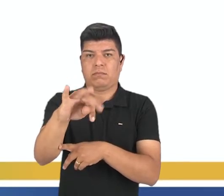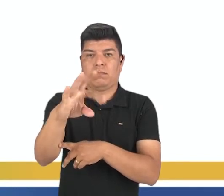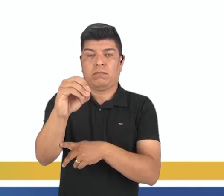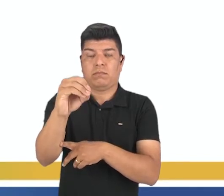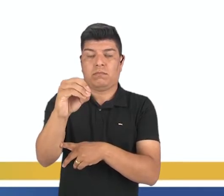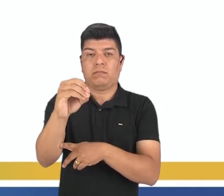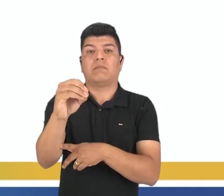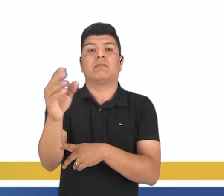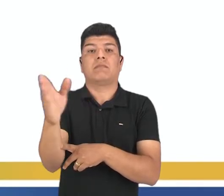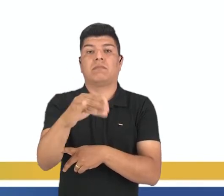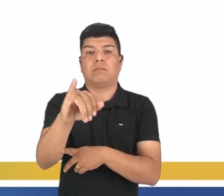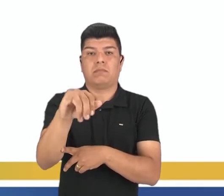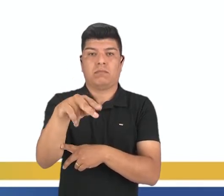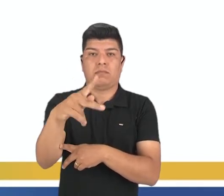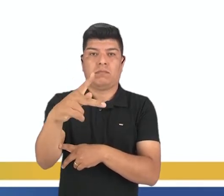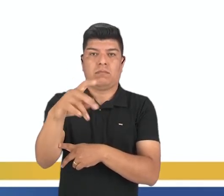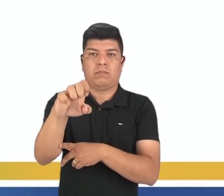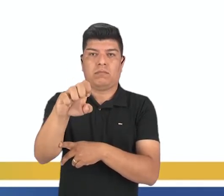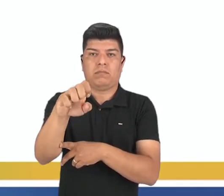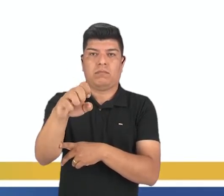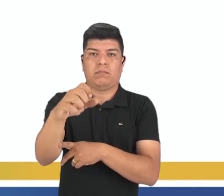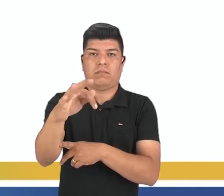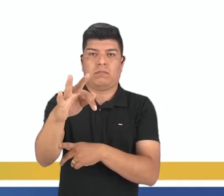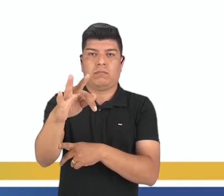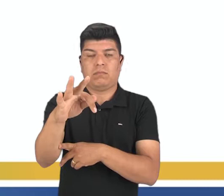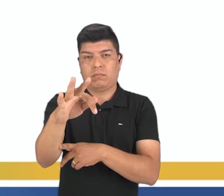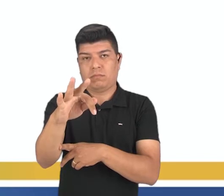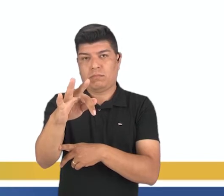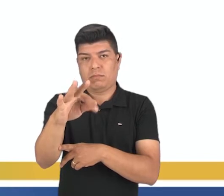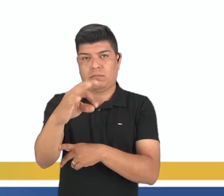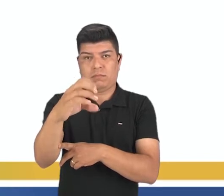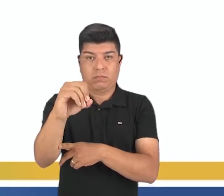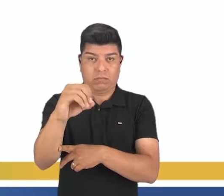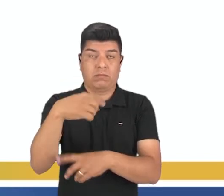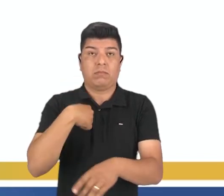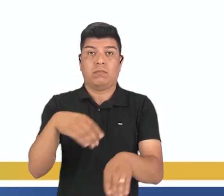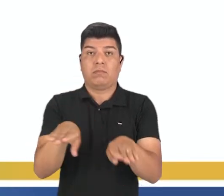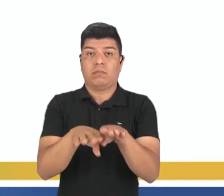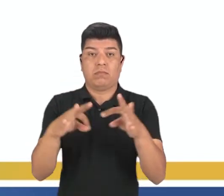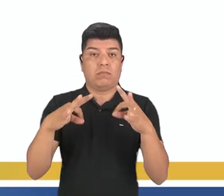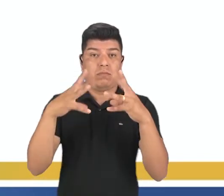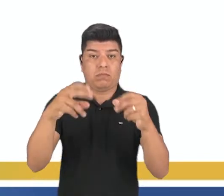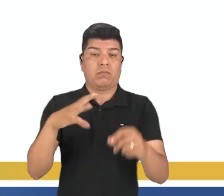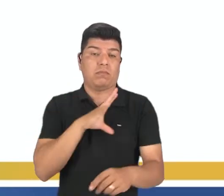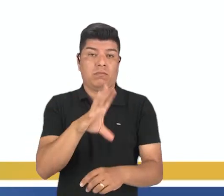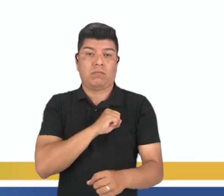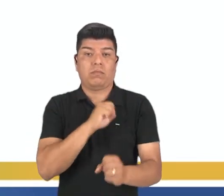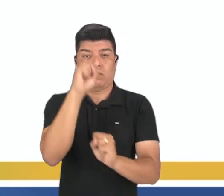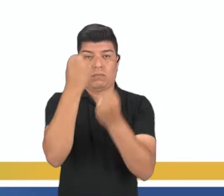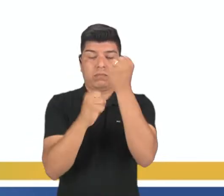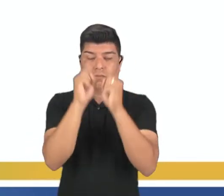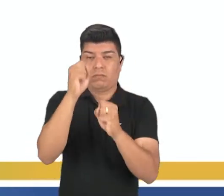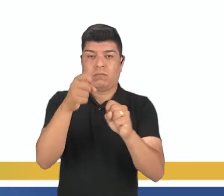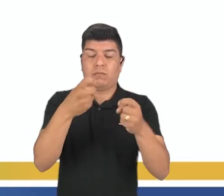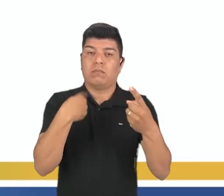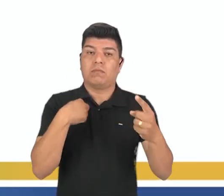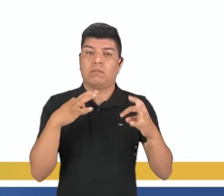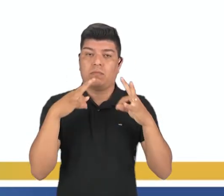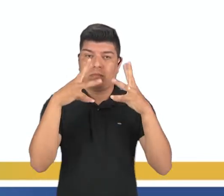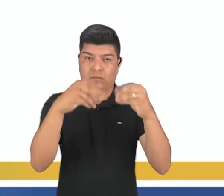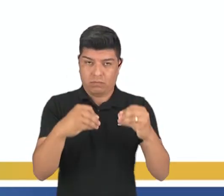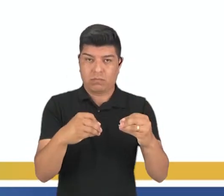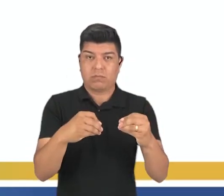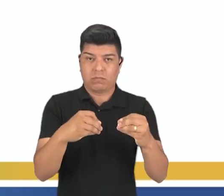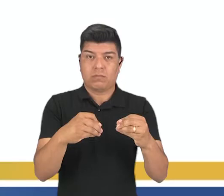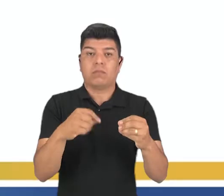as máquinas, motores e tudo que era moderno para a década de 70. Observe aí o verbo amava. Aí nós já temos